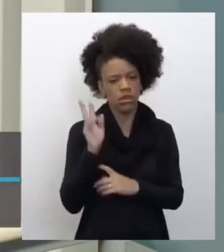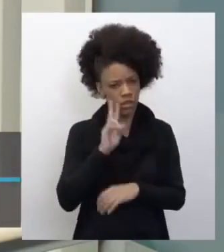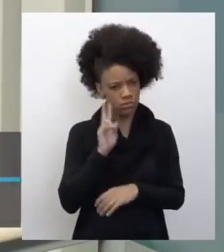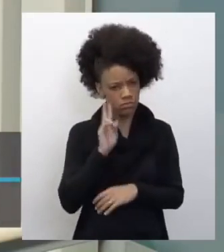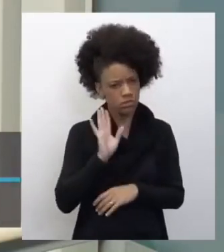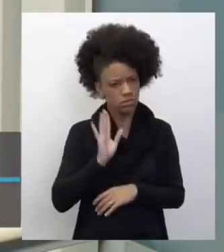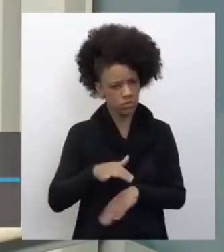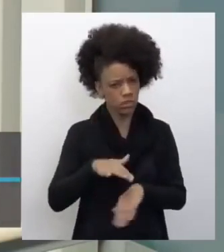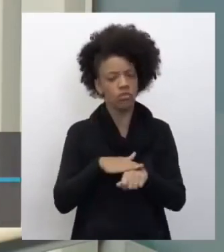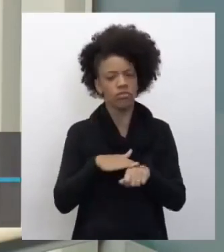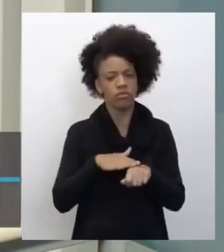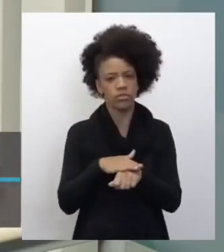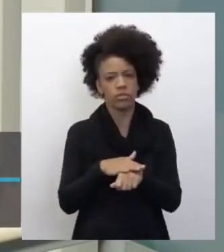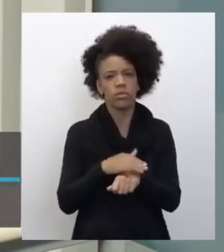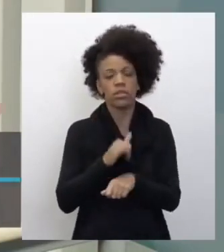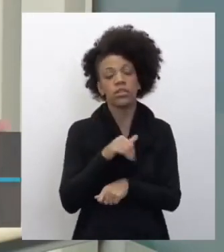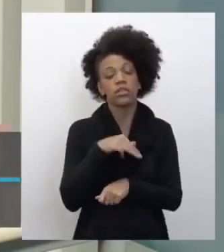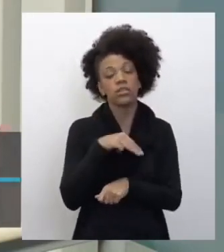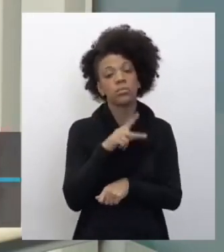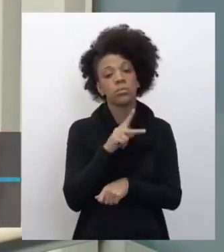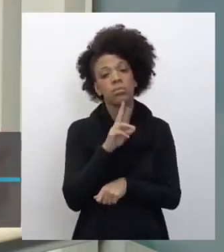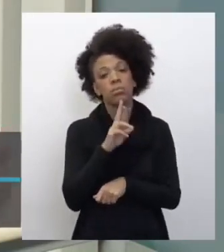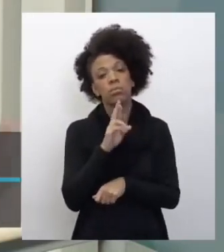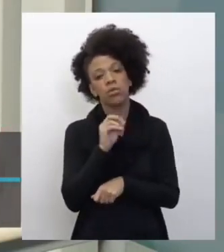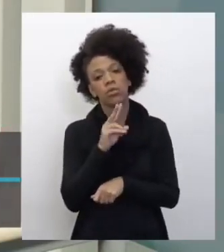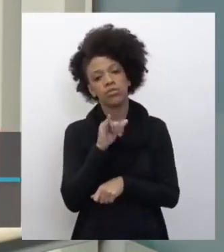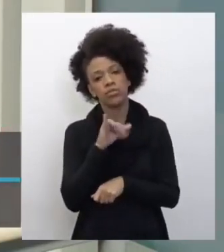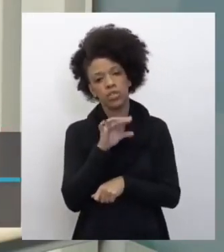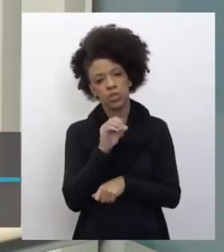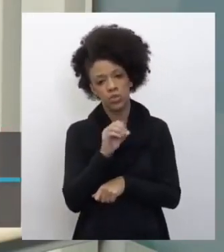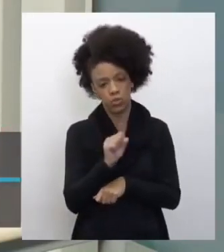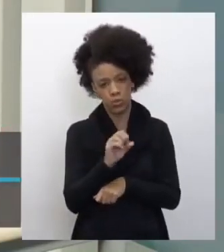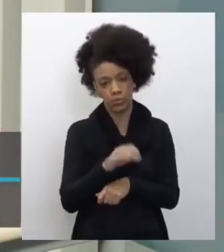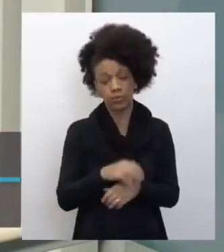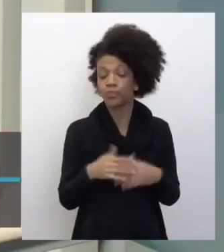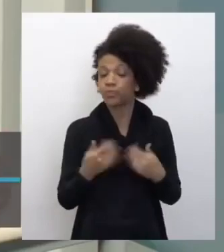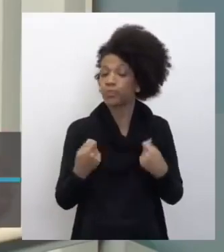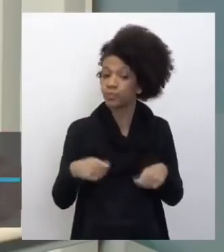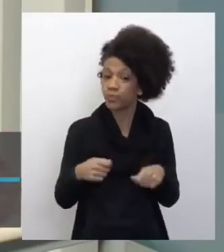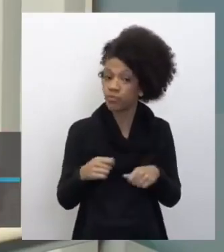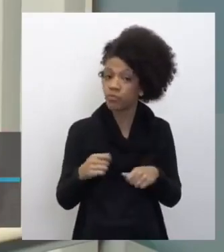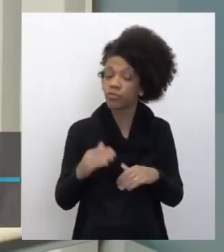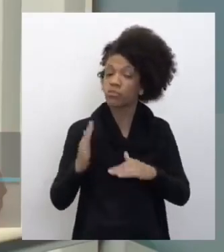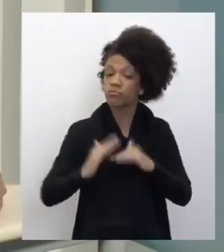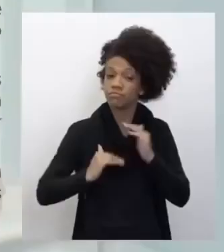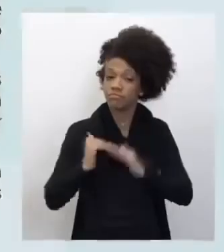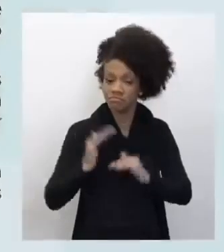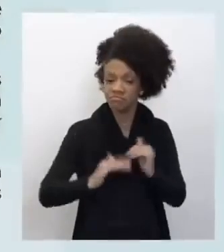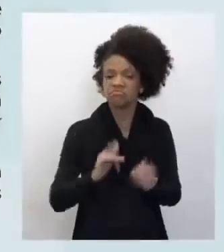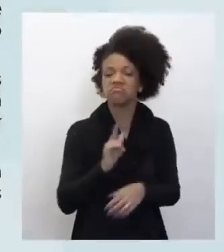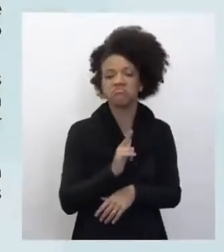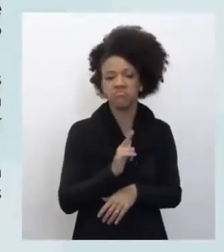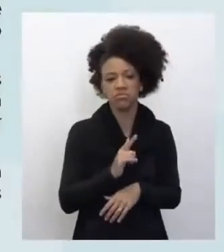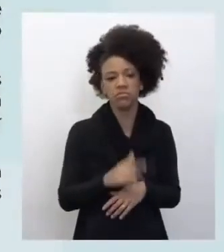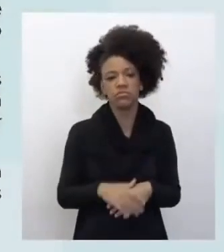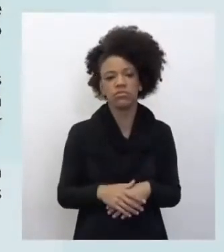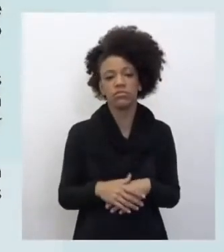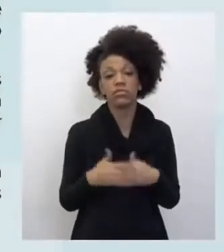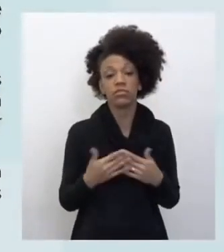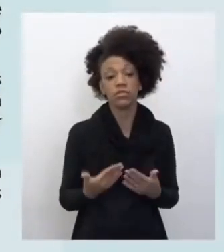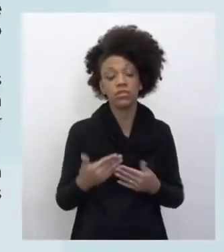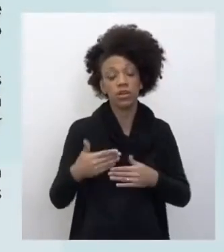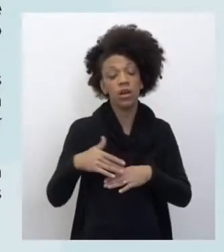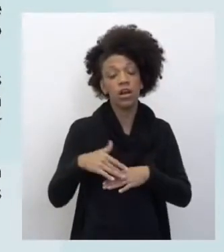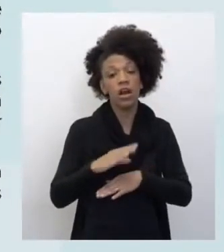sobre improvisação, que precisa ter técnica, mas para ter a técnica você precisa ter o conhecimento. As companhias de comédia dell'arte